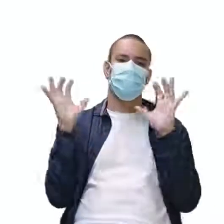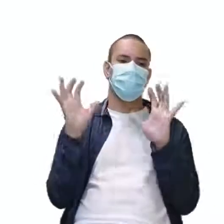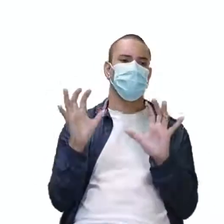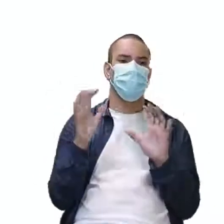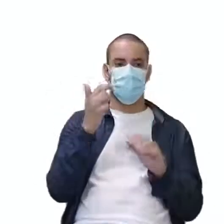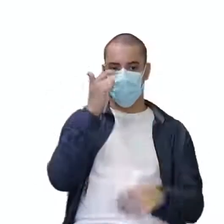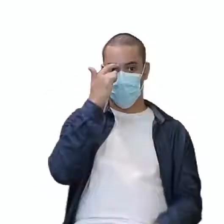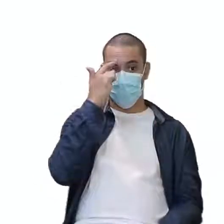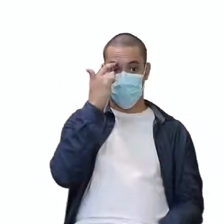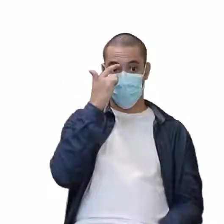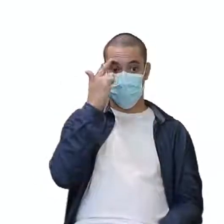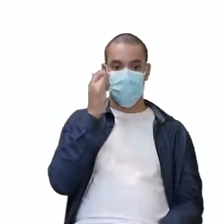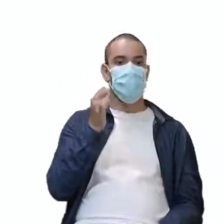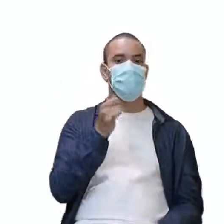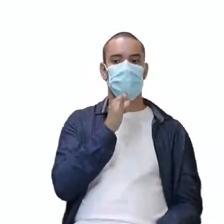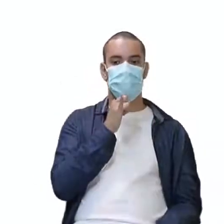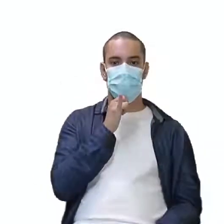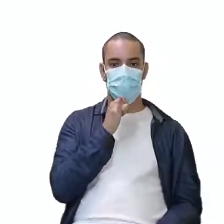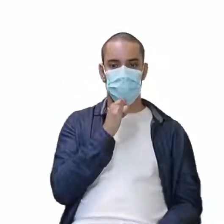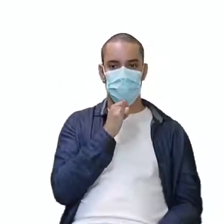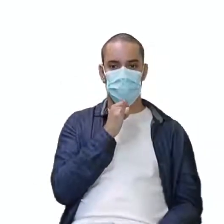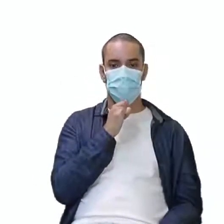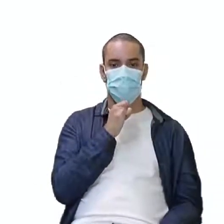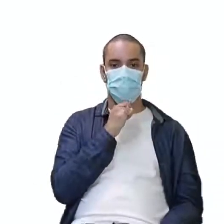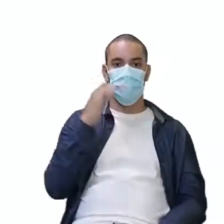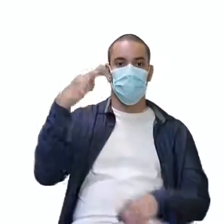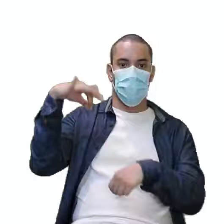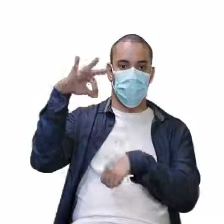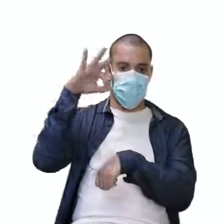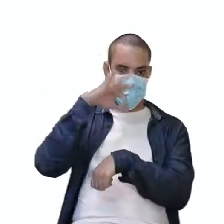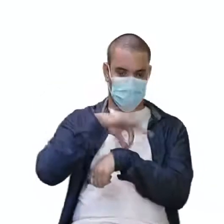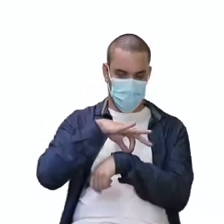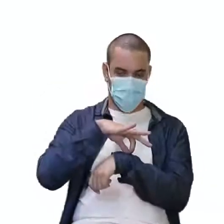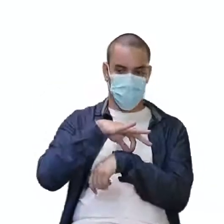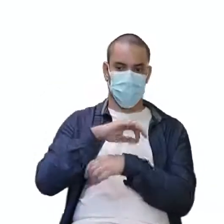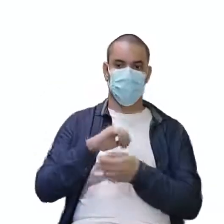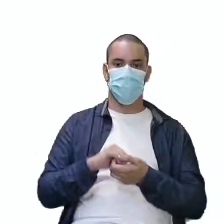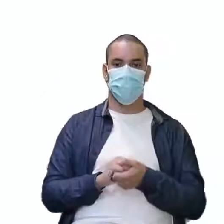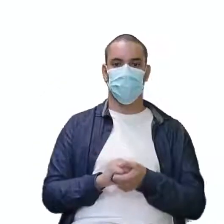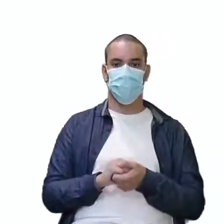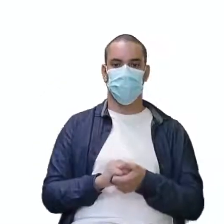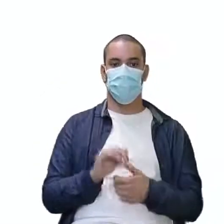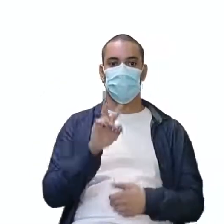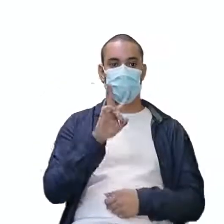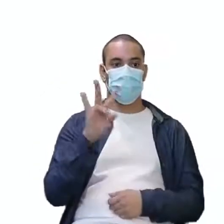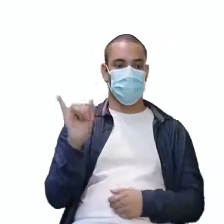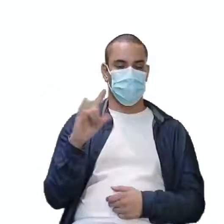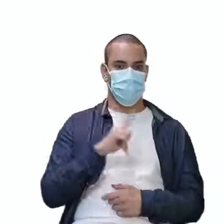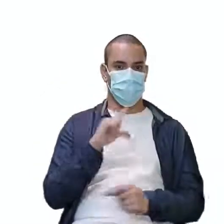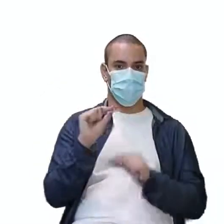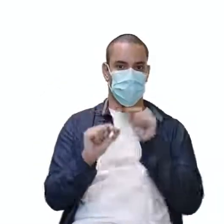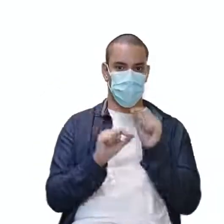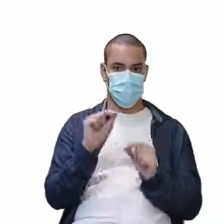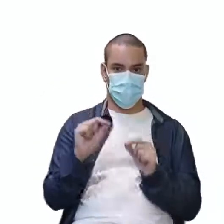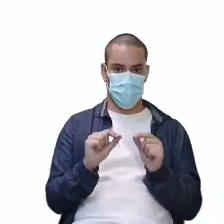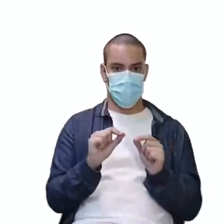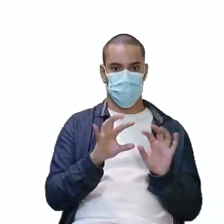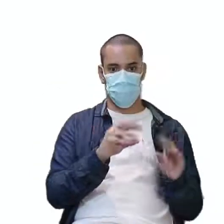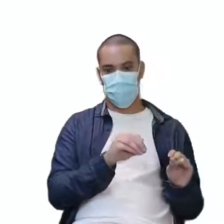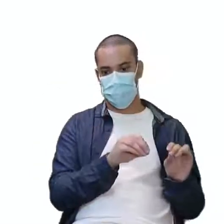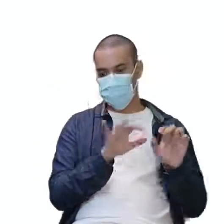professora? Por exemplo, nas abelhas, né? Elas vão sair,